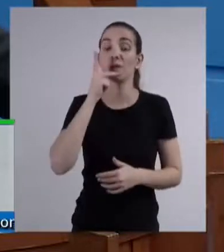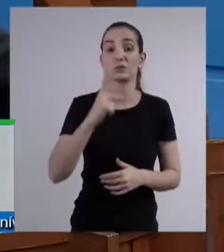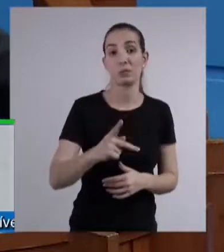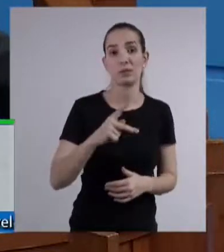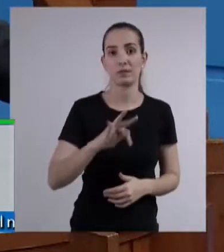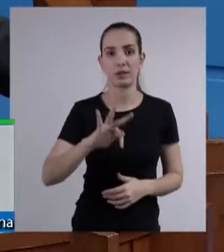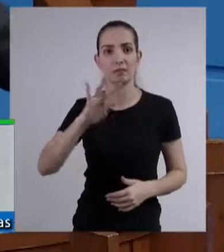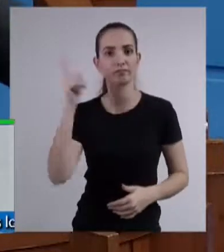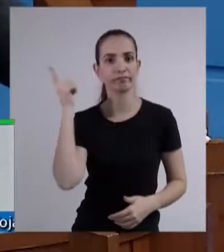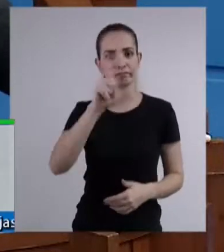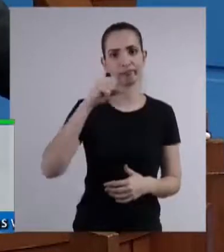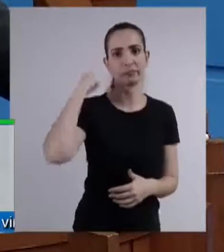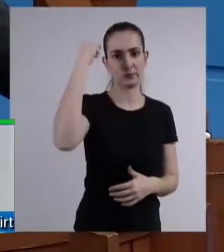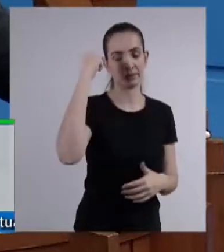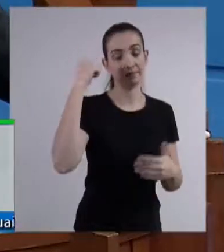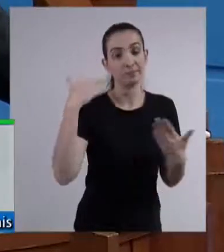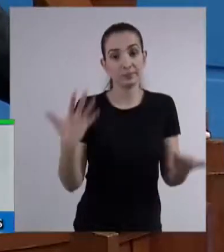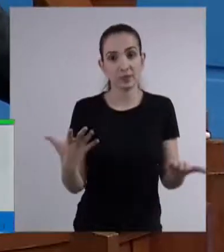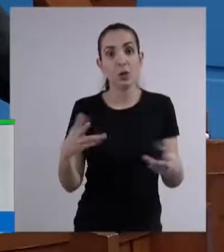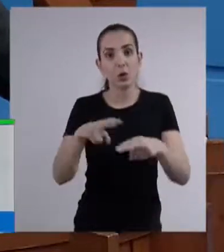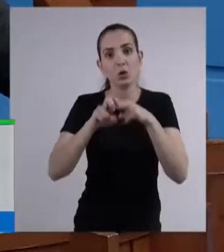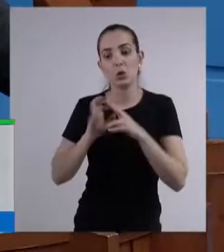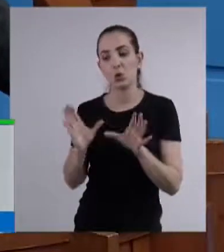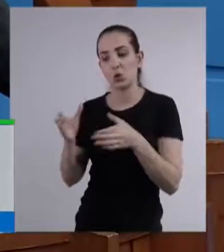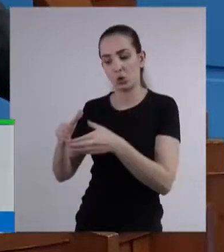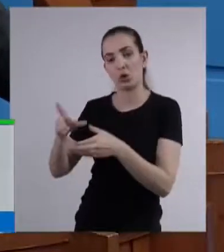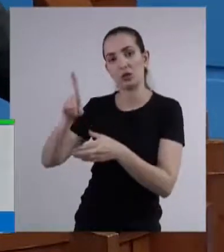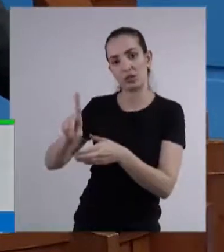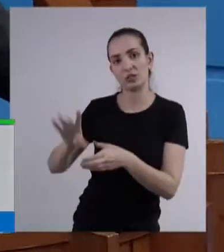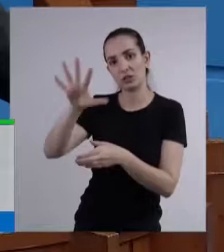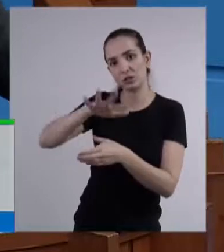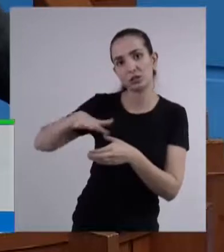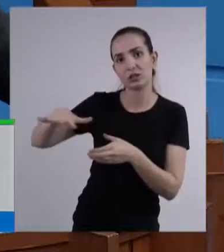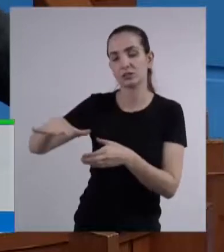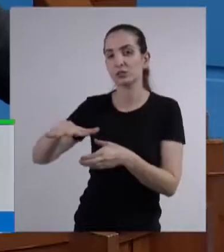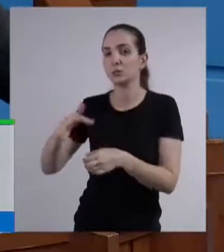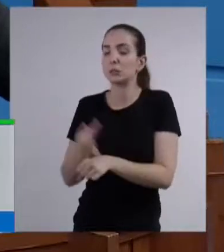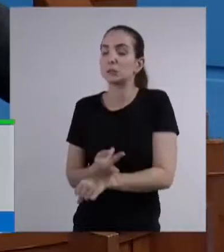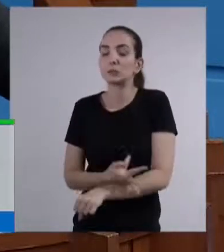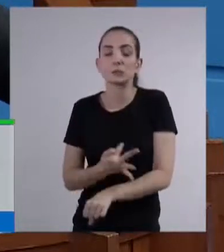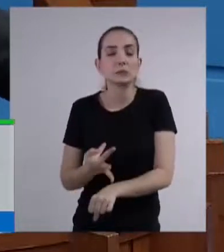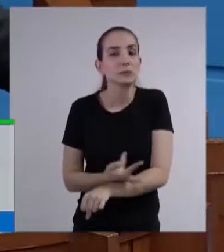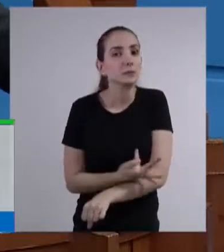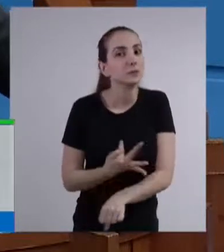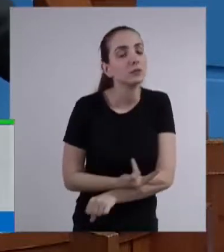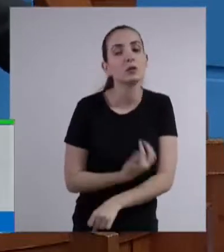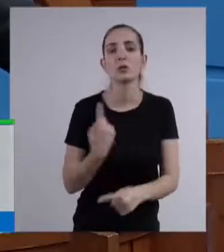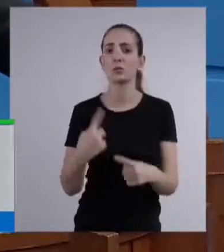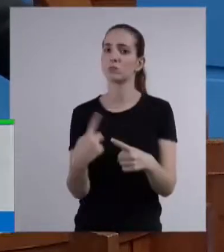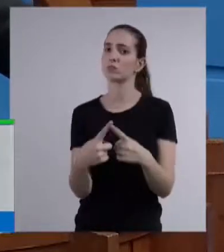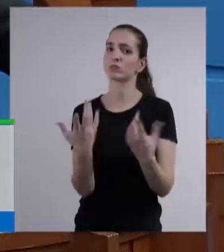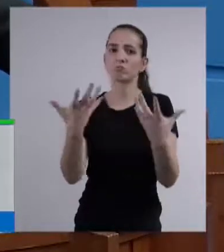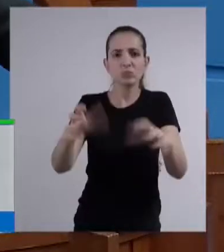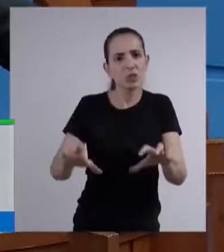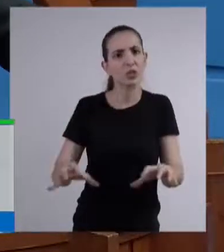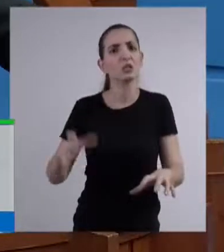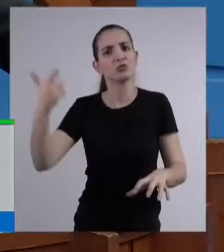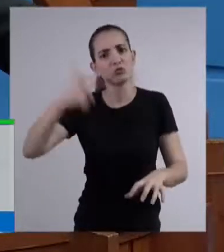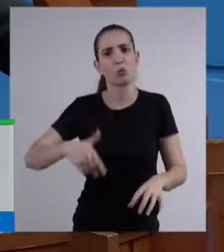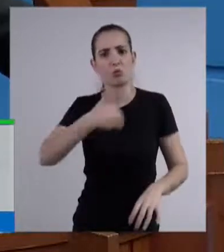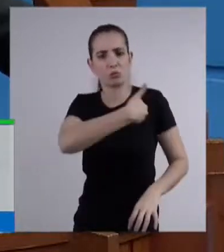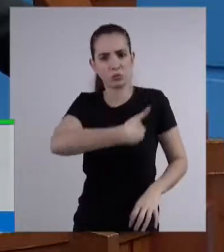não aguentava mais ver o governo liderado pelo Partido dos